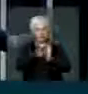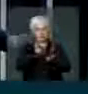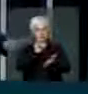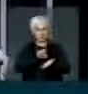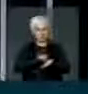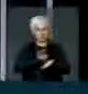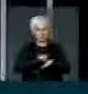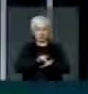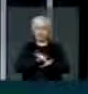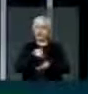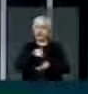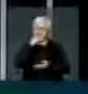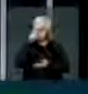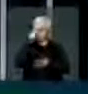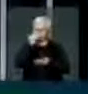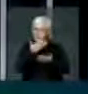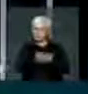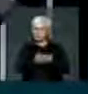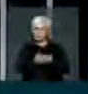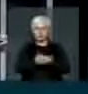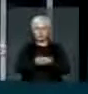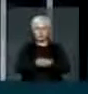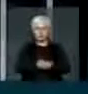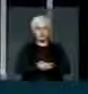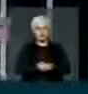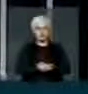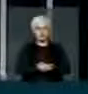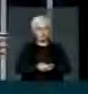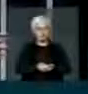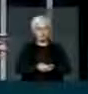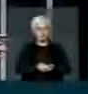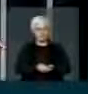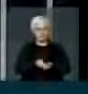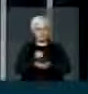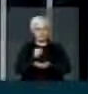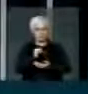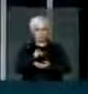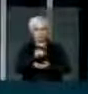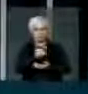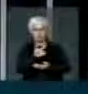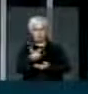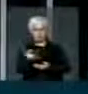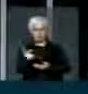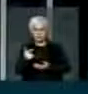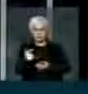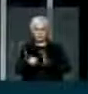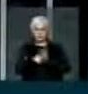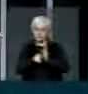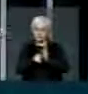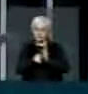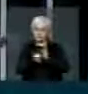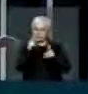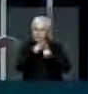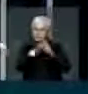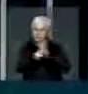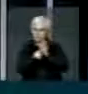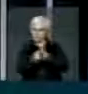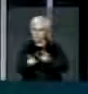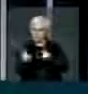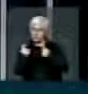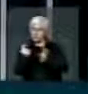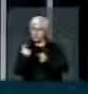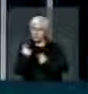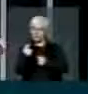tenho a certeza, se não fosse a tesoura restritiva da Fazenda Nacional, seria